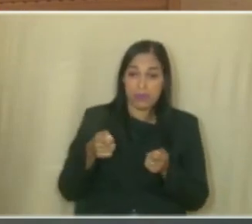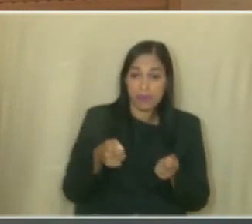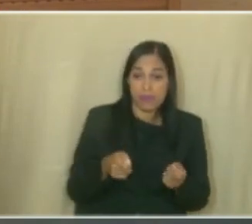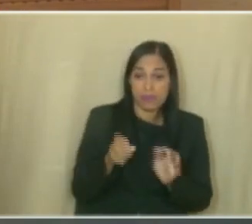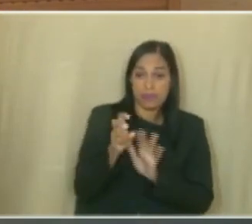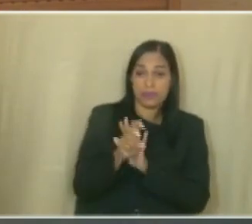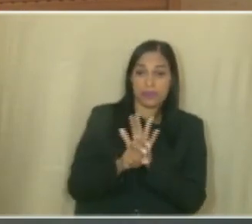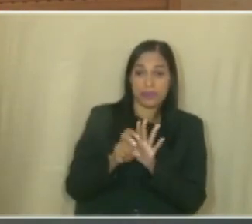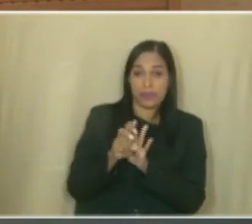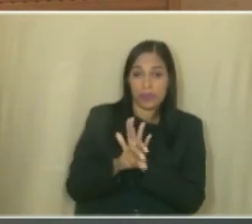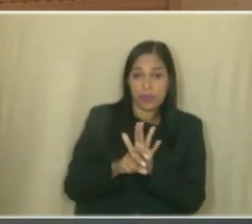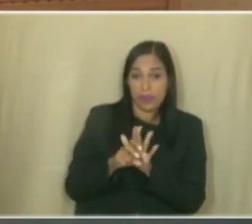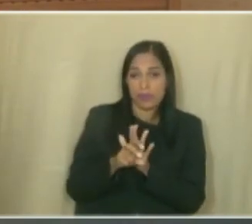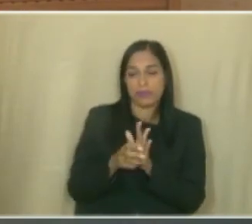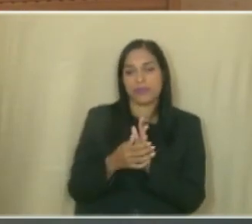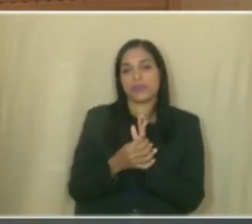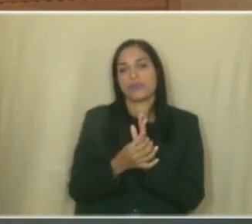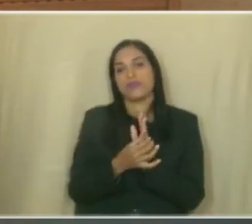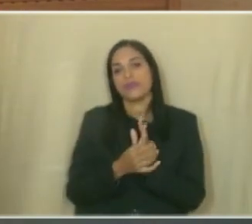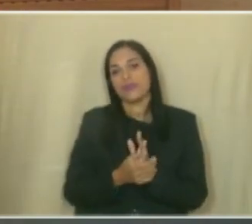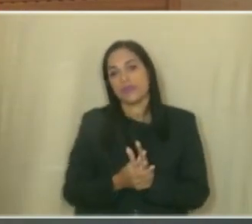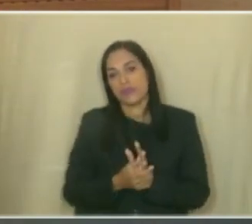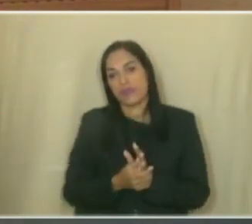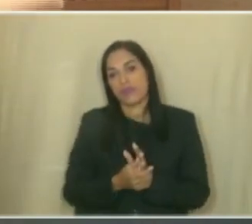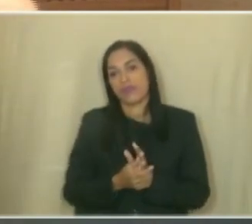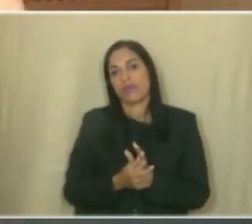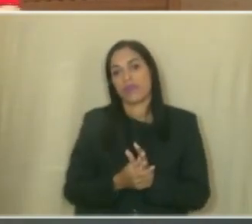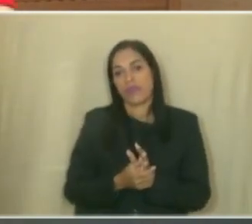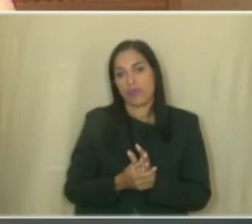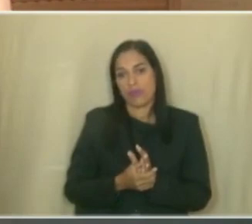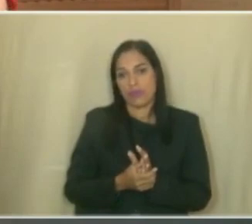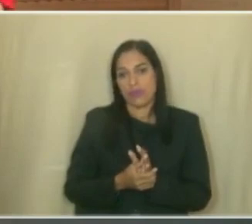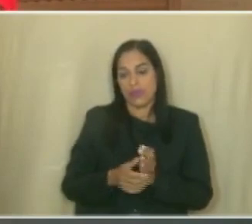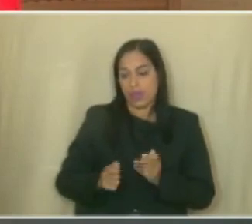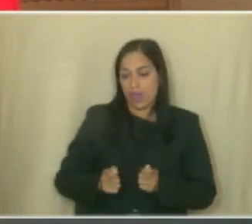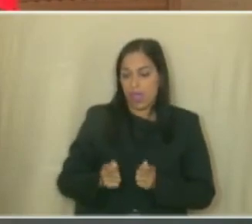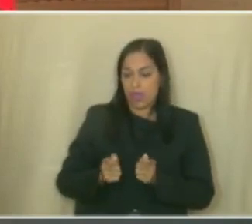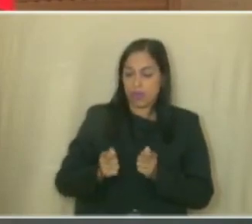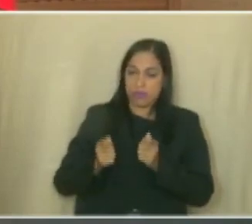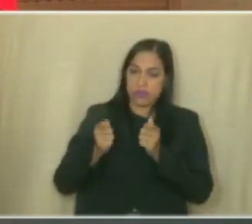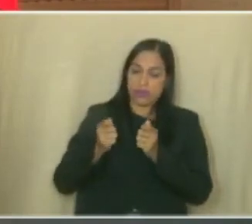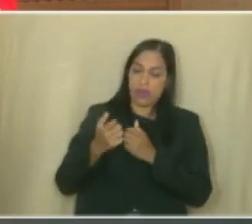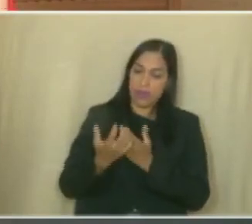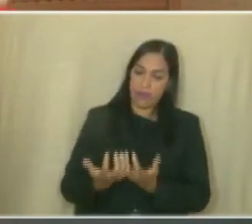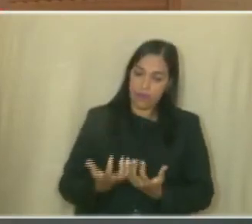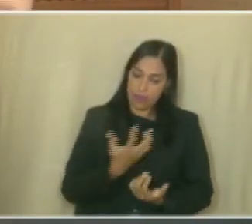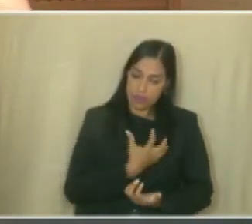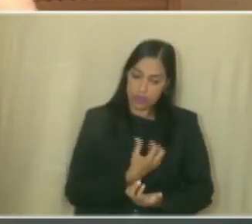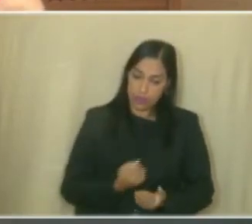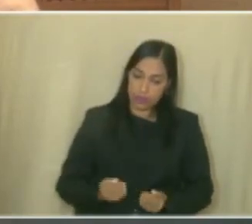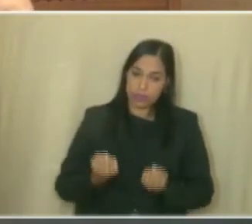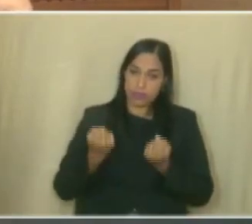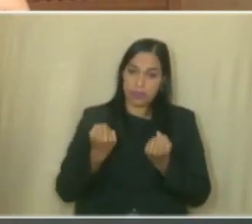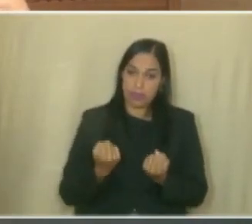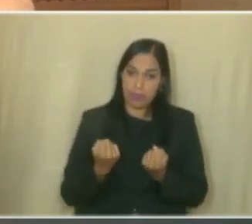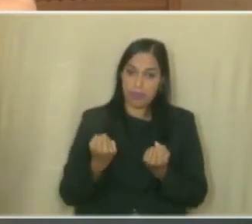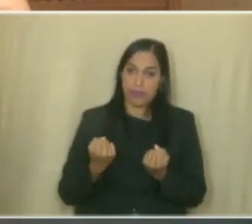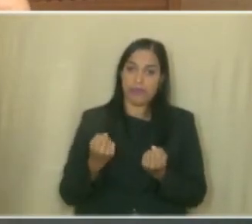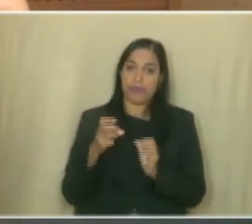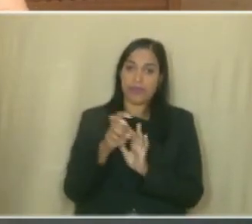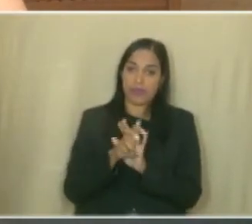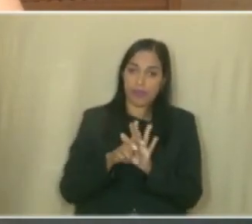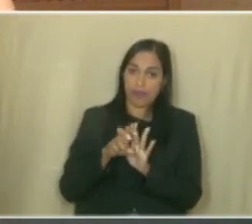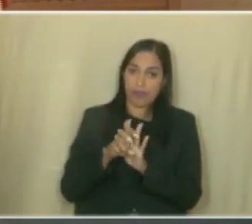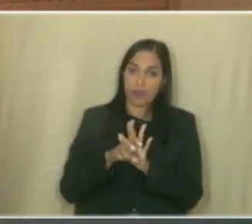lá para cima, porque são menos degraus. Carrega Matheus no colo, coloca Matheus na cadeira